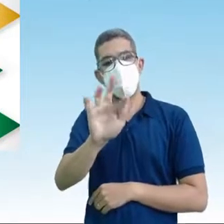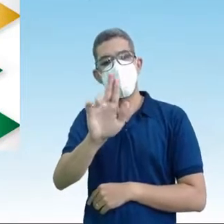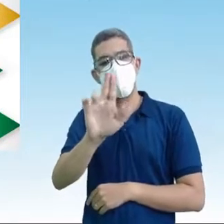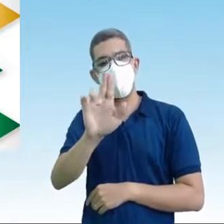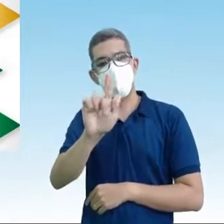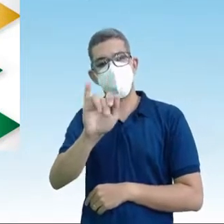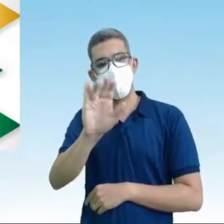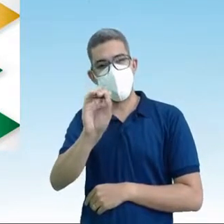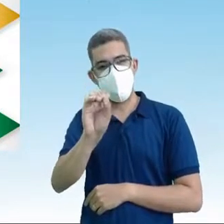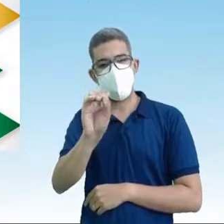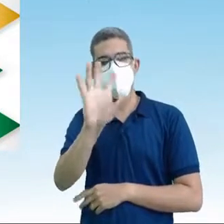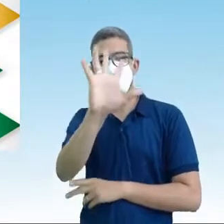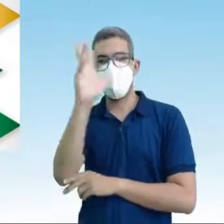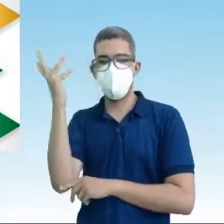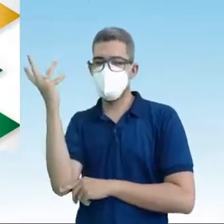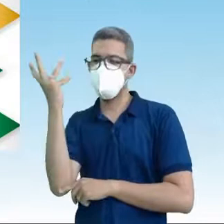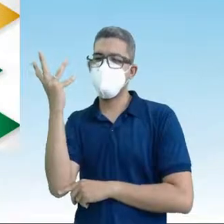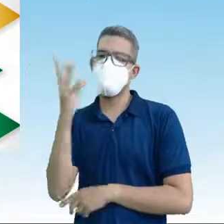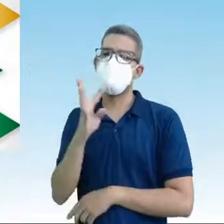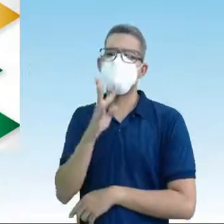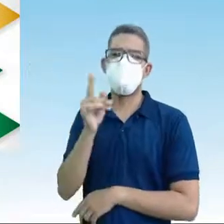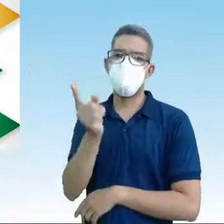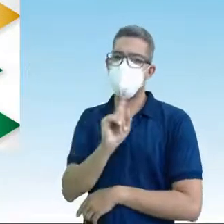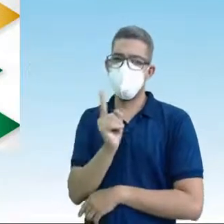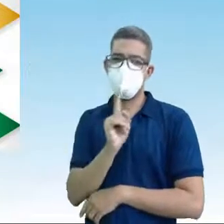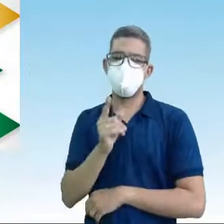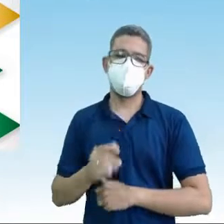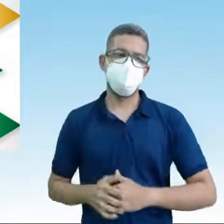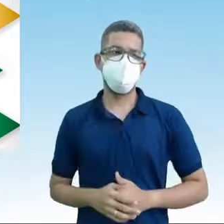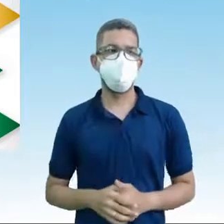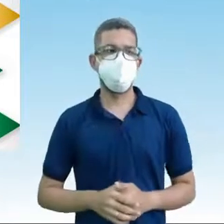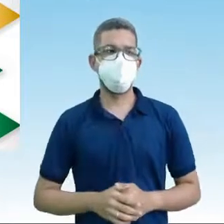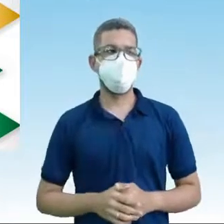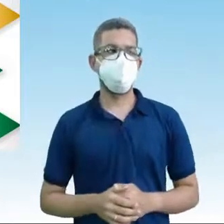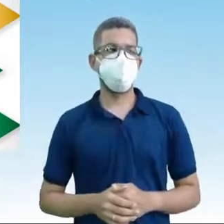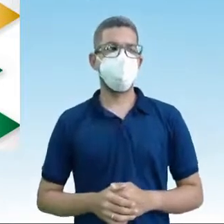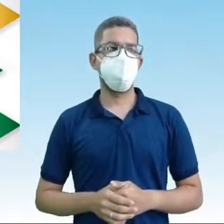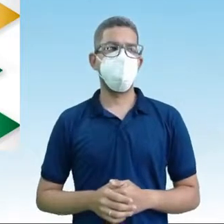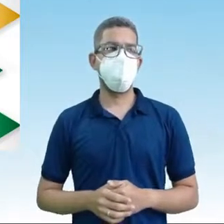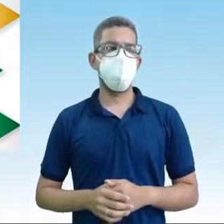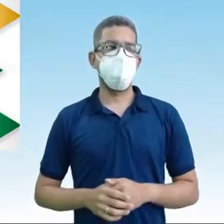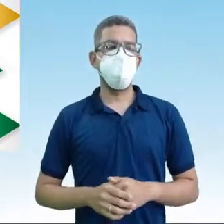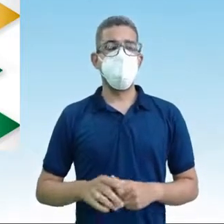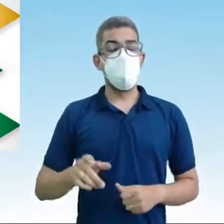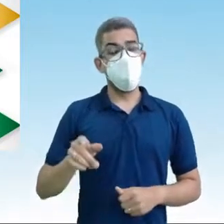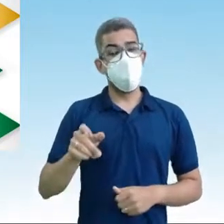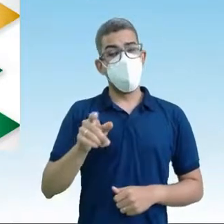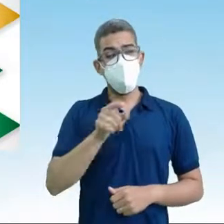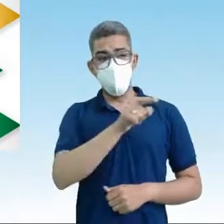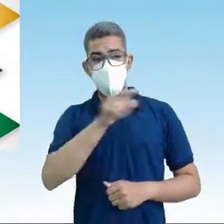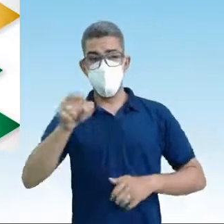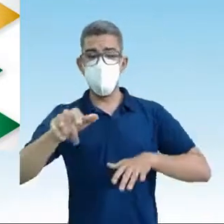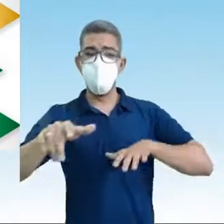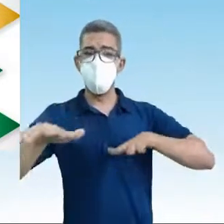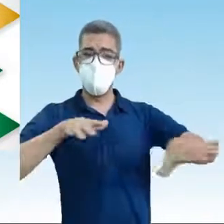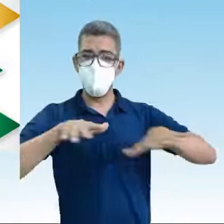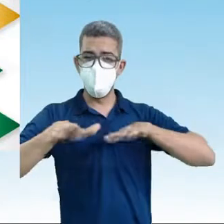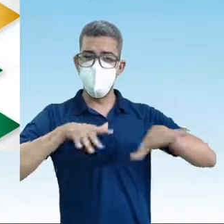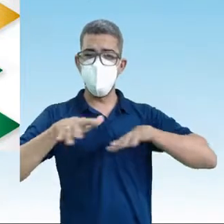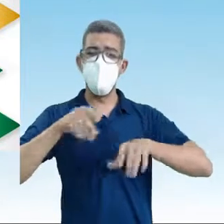é reconhecida pelo direito ambiental. Aqueles ali que se manifestam